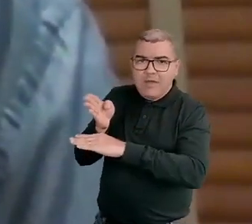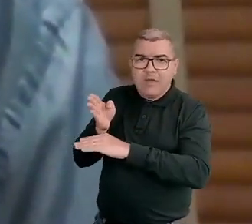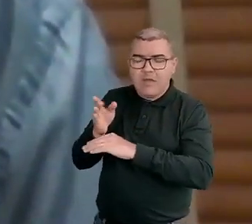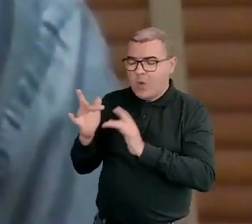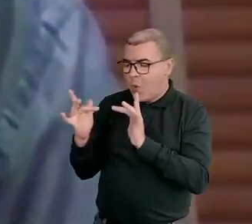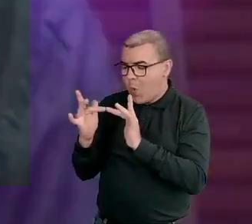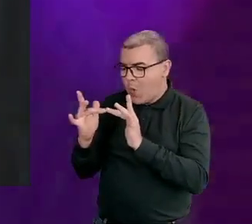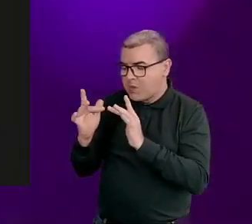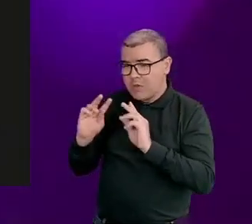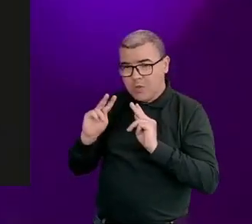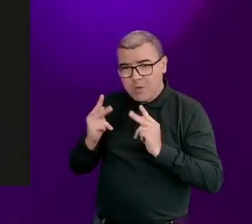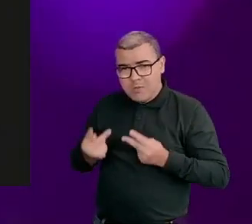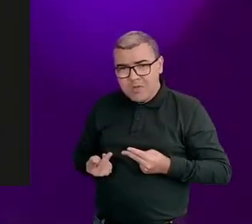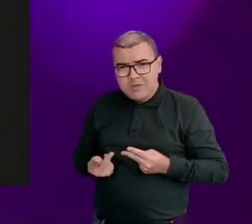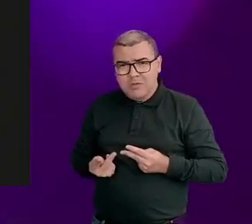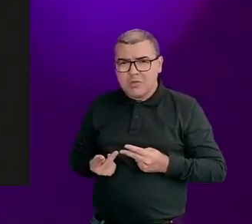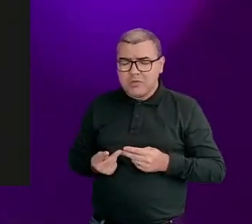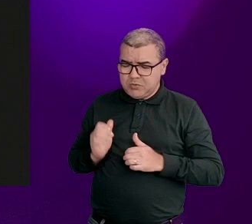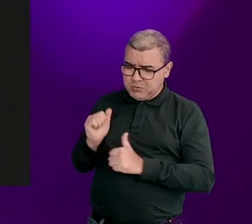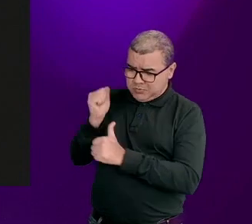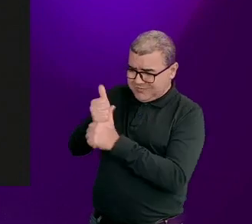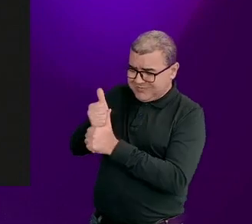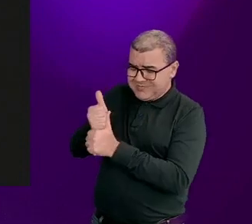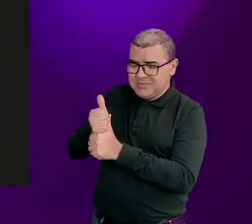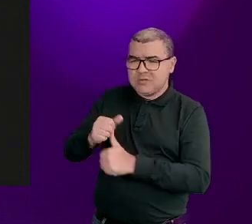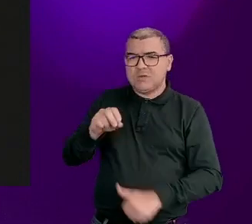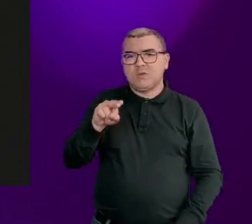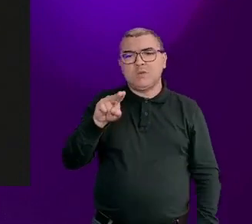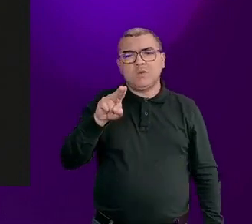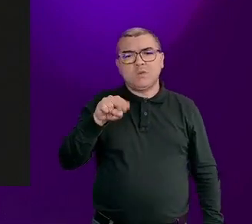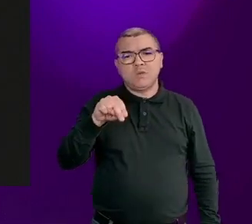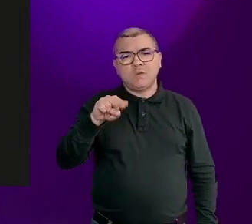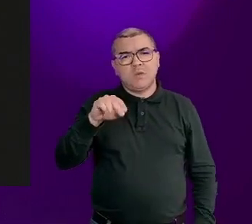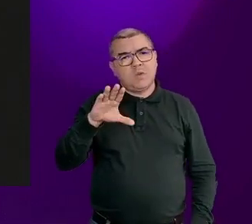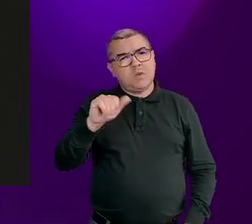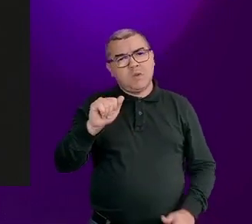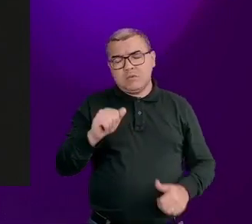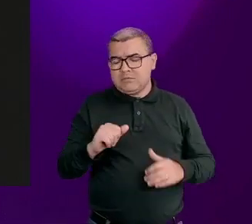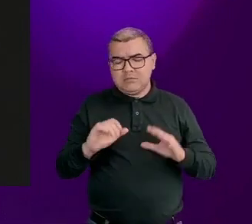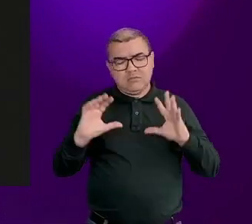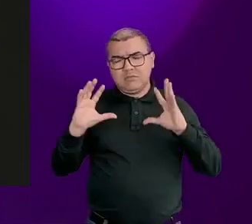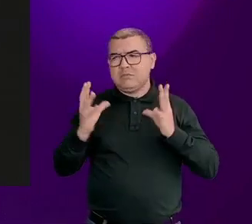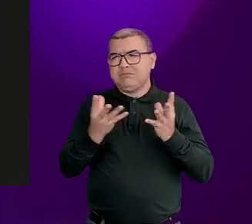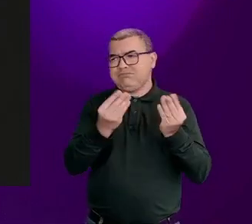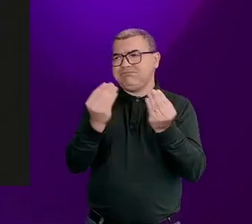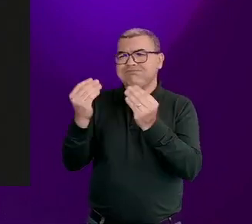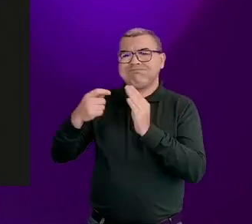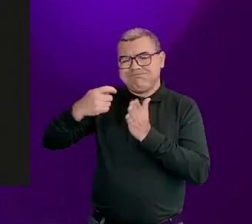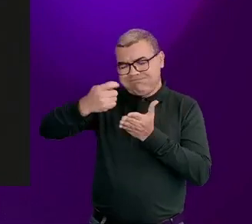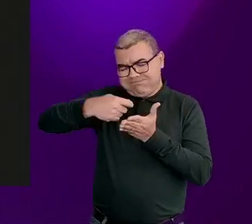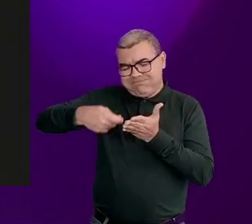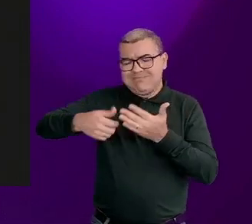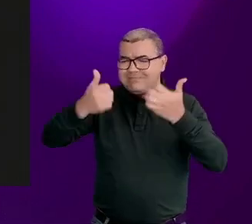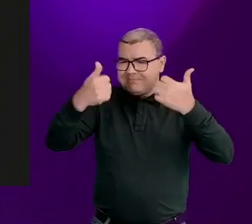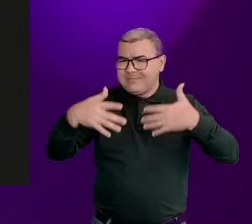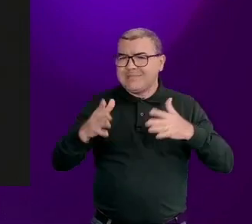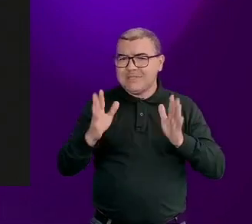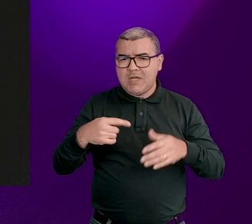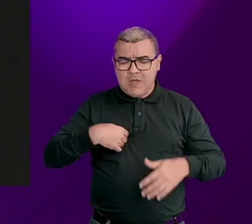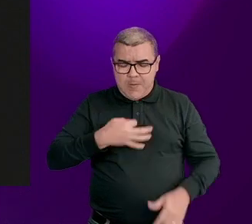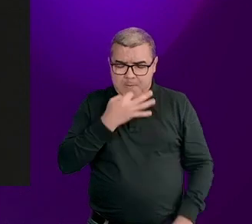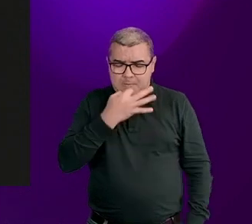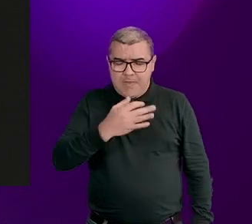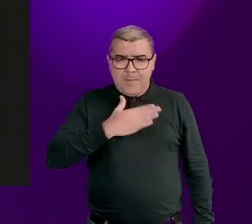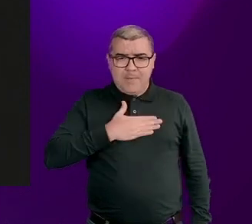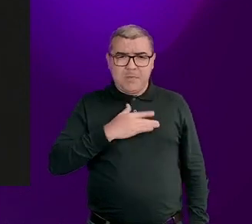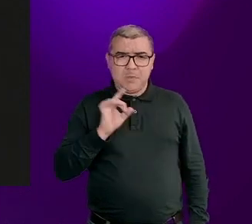do contato humano. Isso, exato, dificilmente. Aliás, não é opinião minha, não. Muita gente tem escrito sobre isso, né,